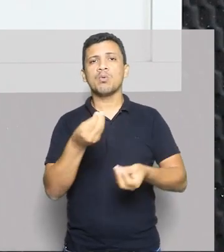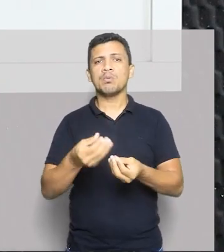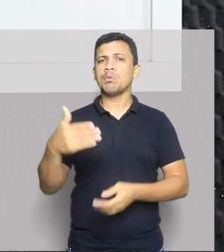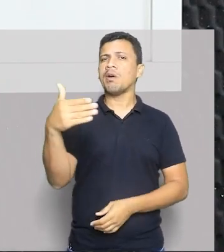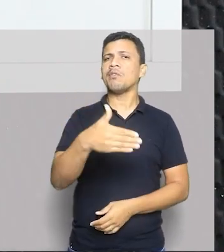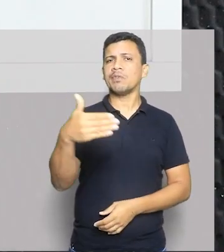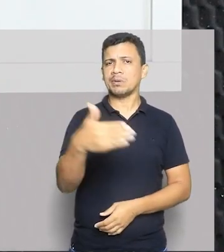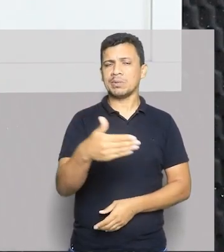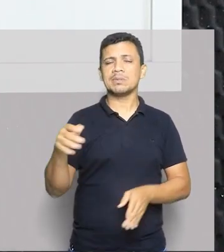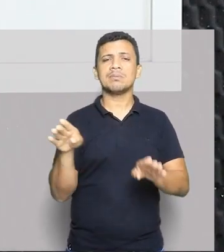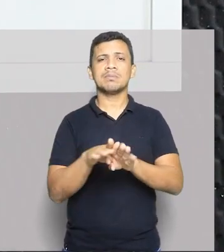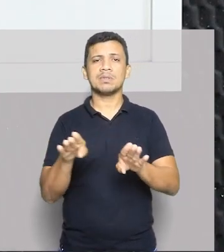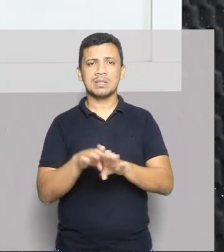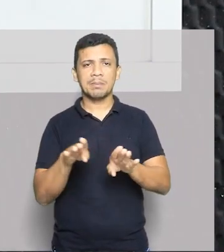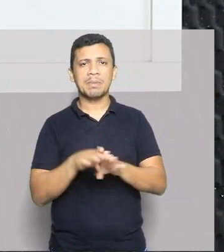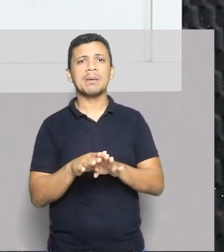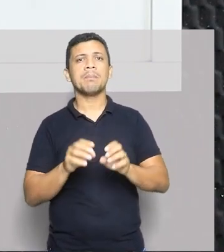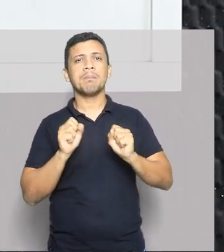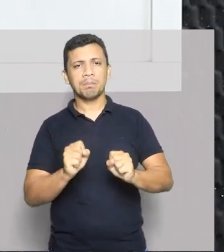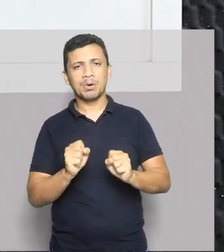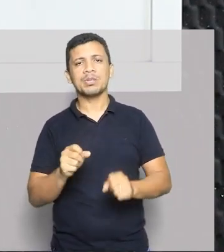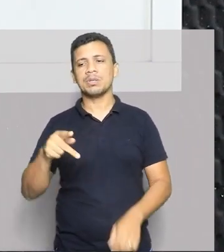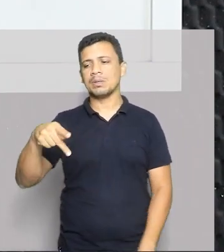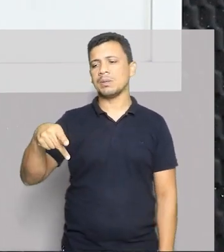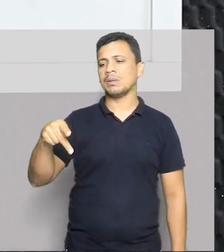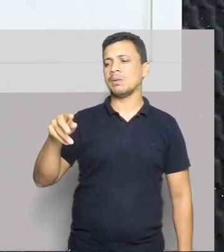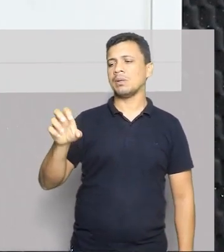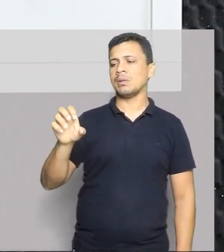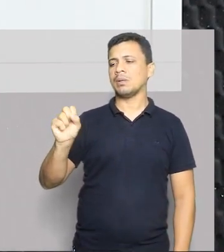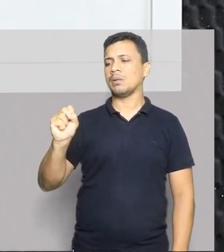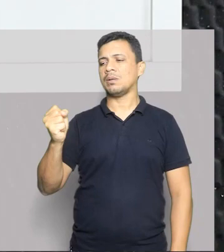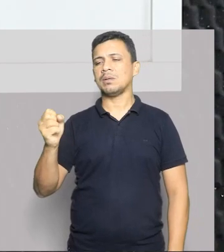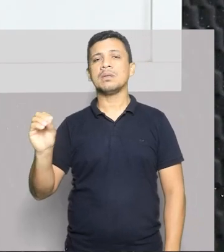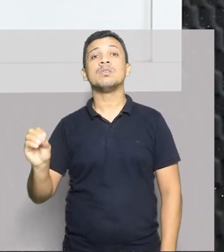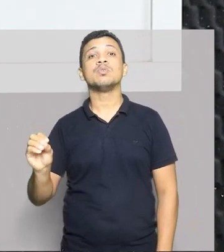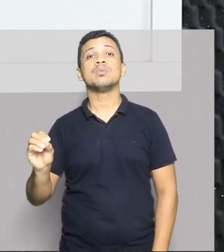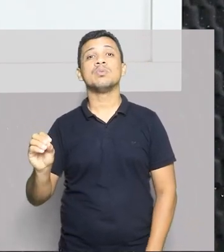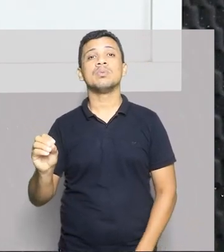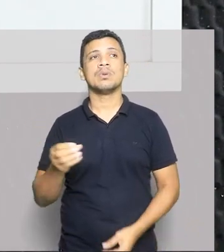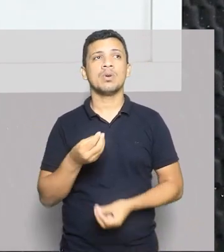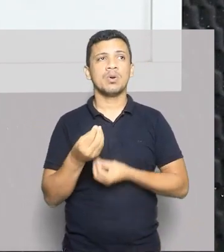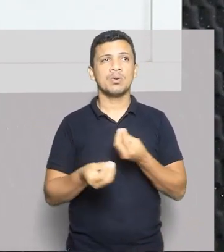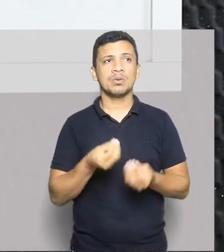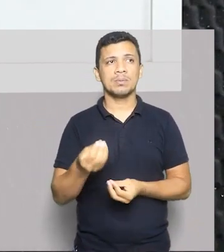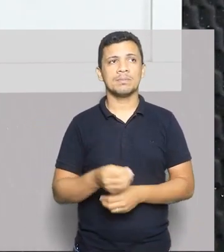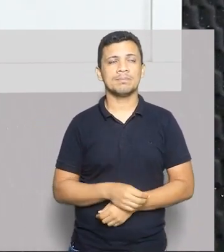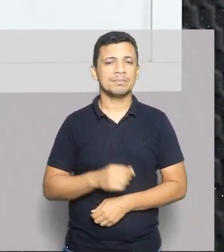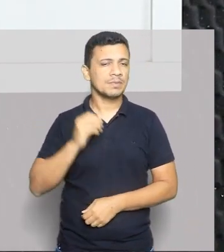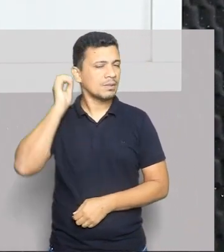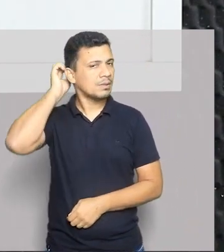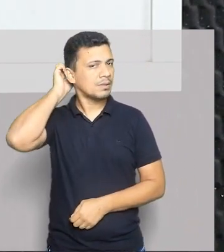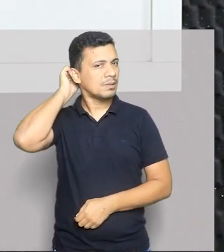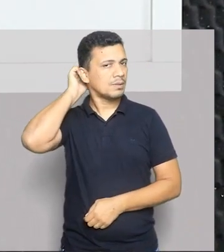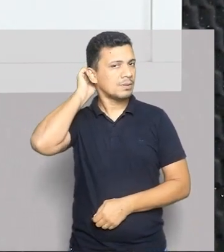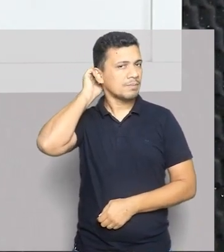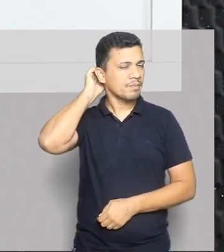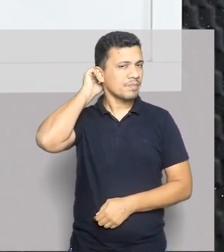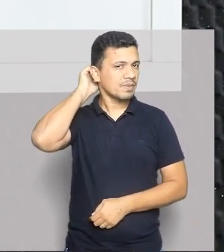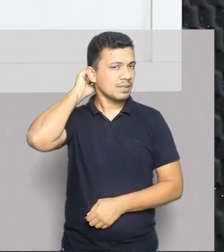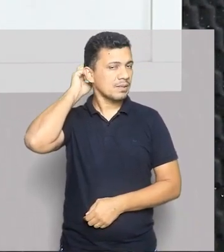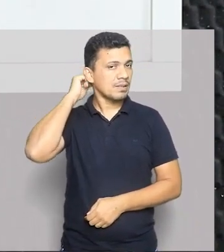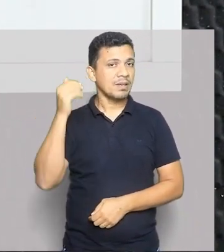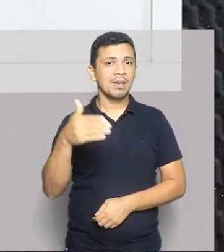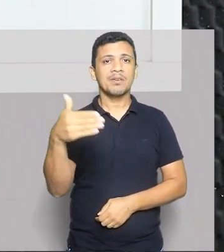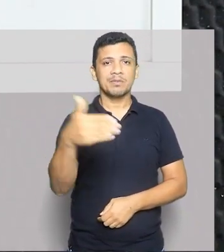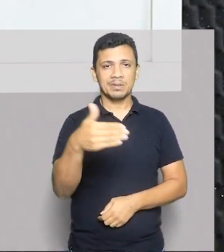apresenta, ele também funciona como peso. Então, por exemplo, aquele que é essa média ponderada, essa frequência com que o dado aparece